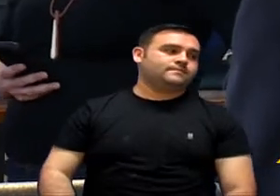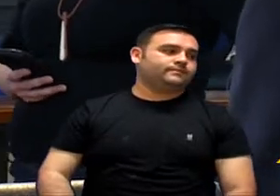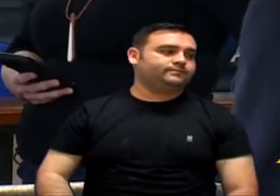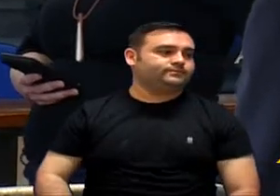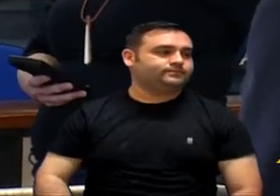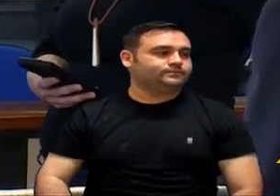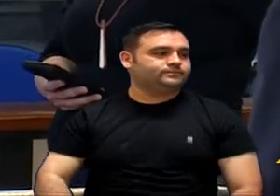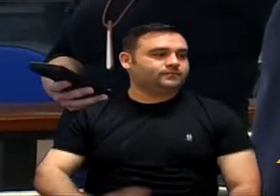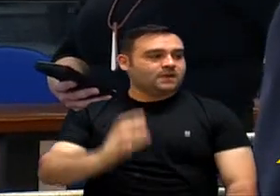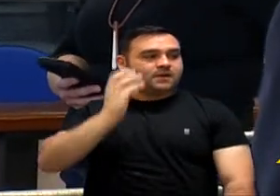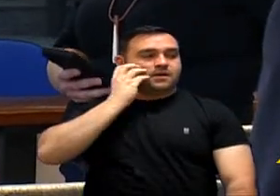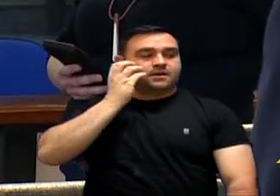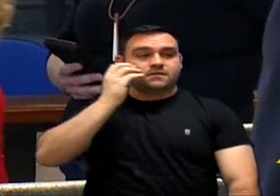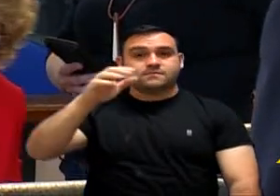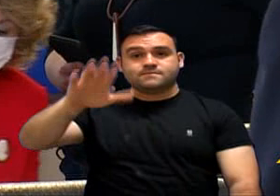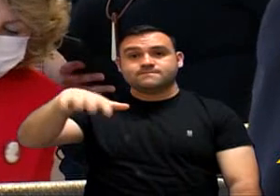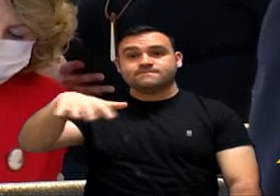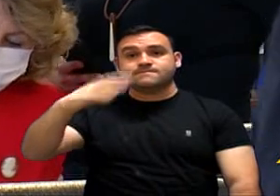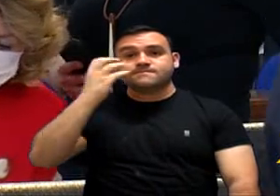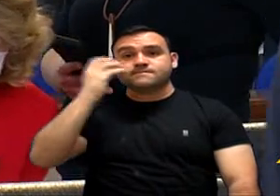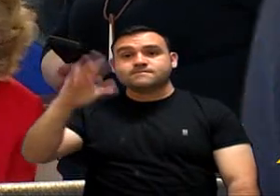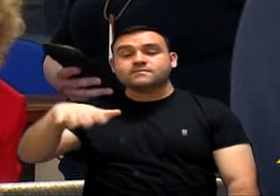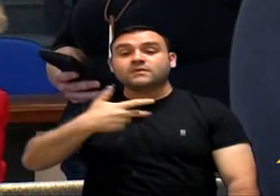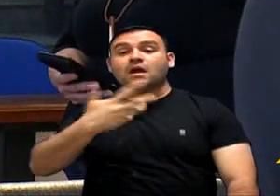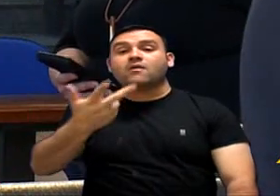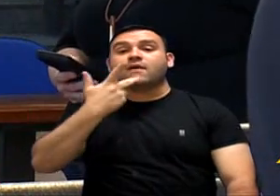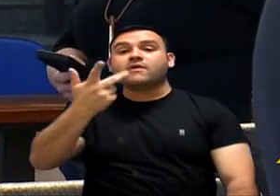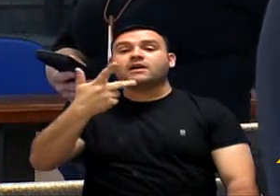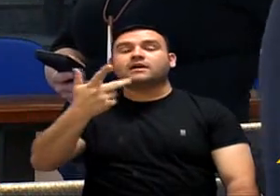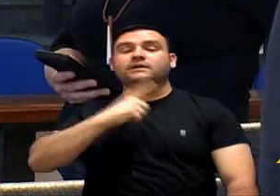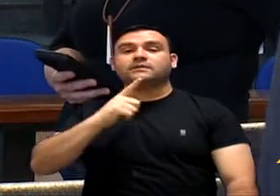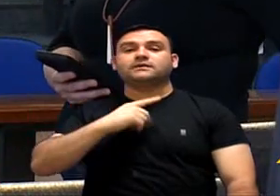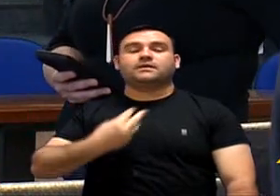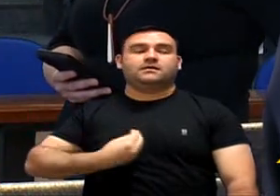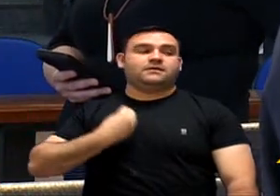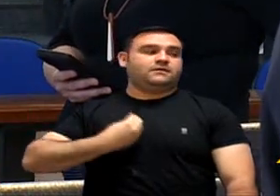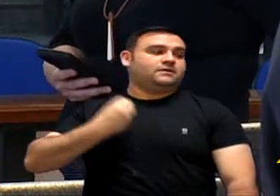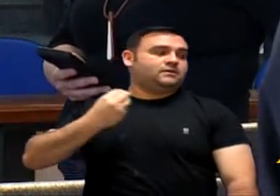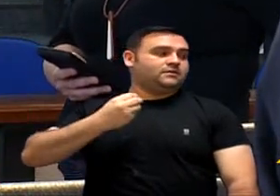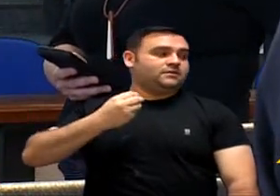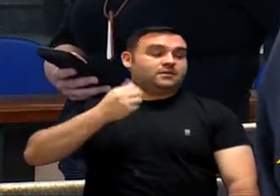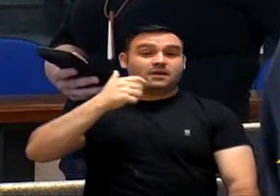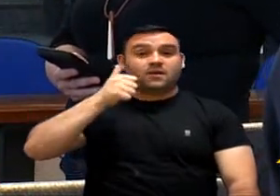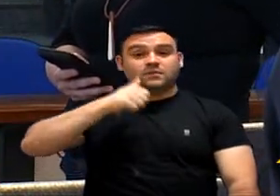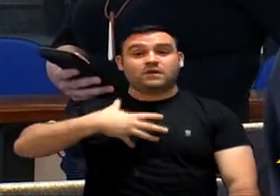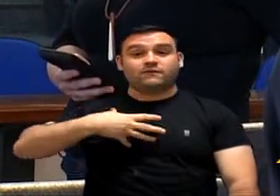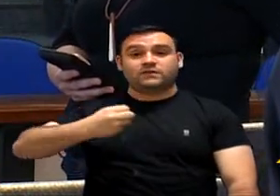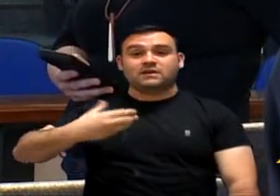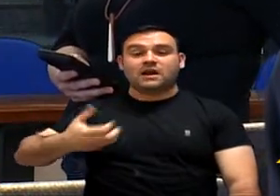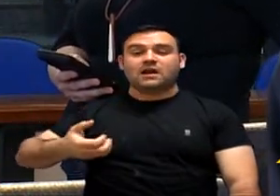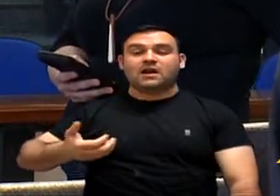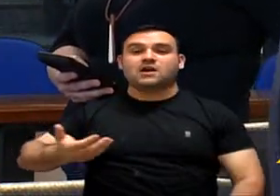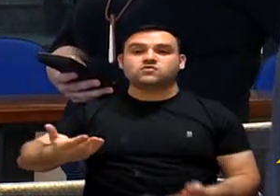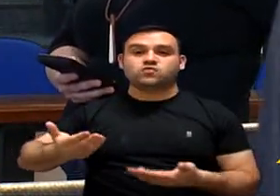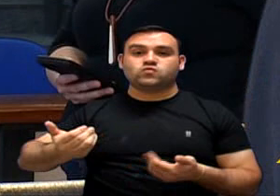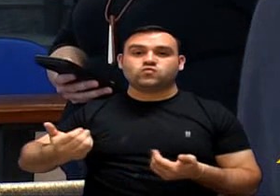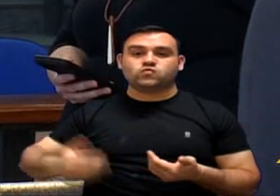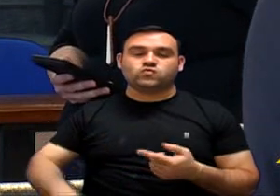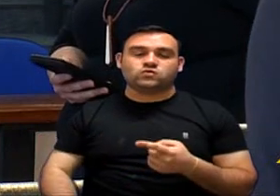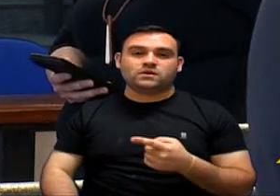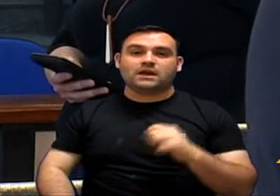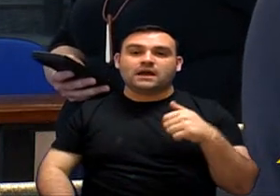presidente Cláudio Presidente Cláudio quero fazer menção da presença da minha filha caçula